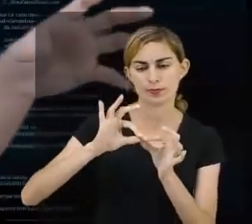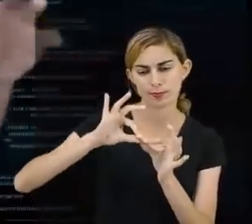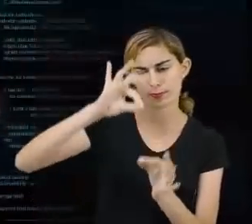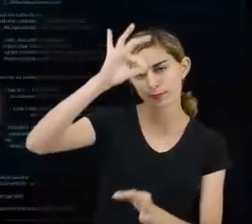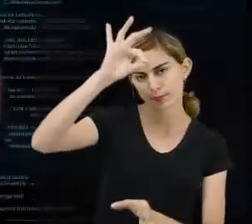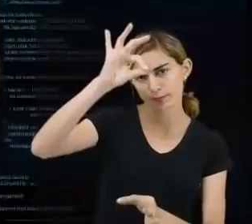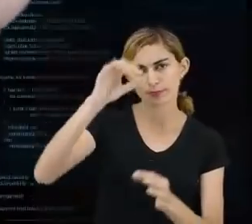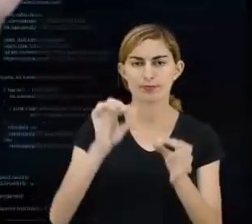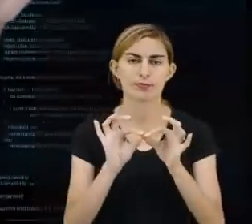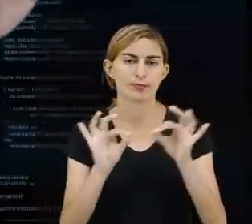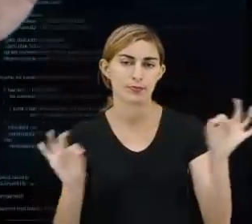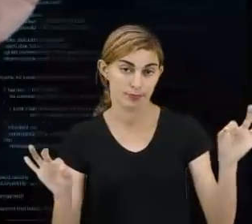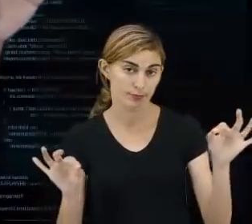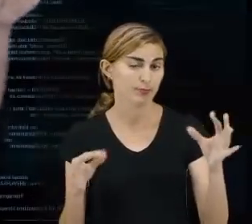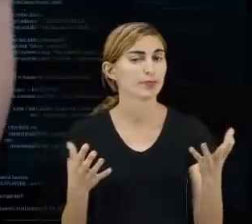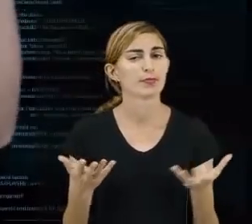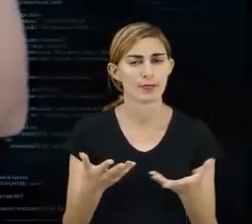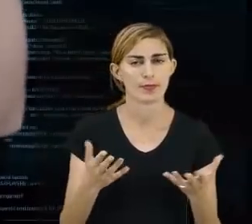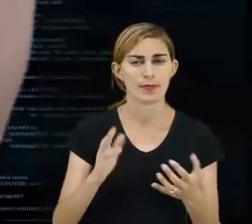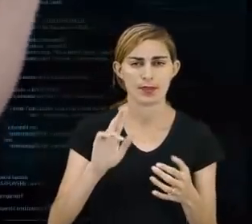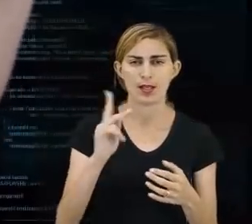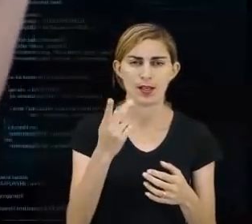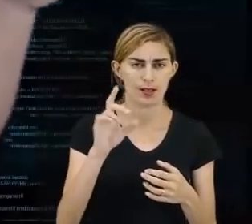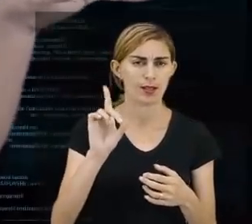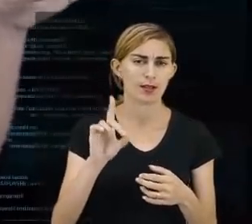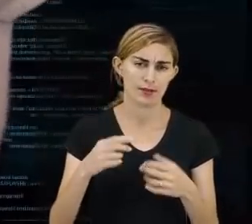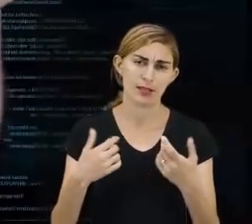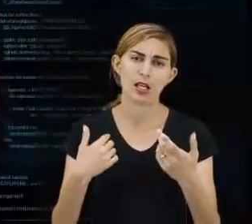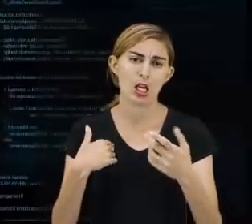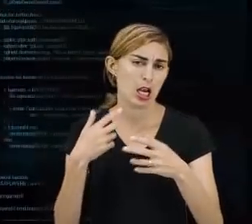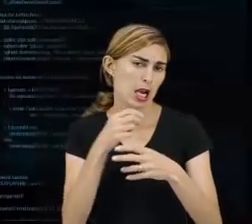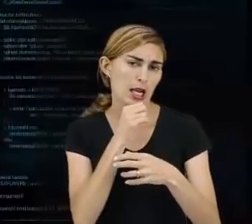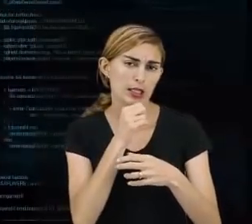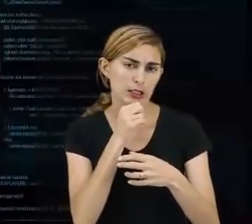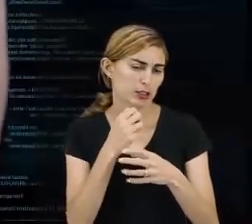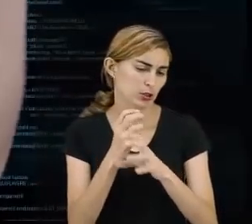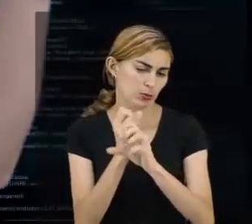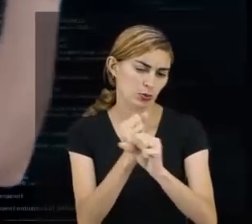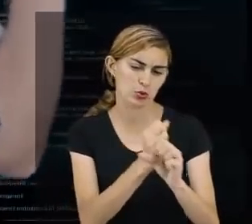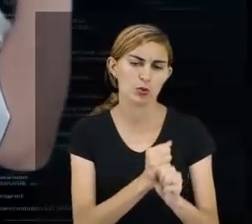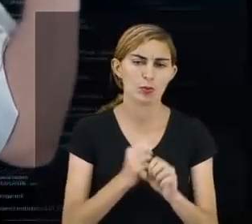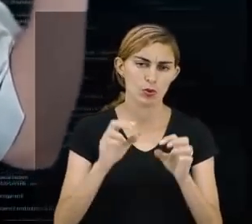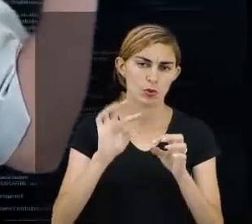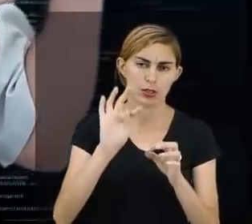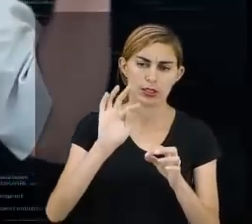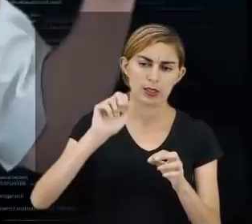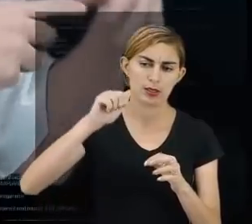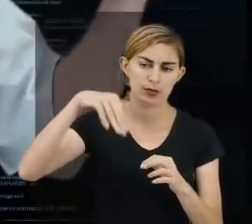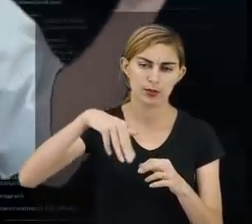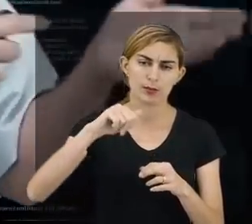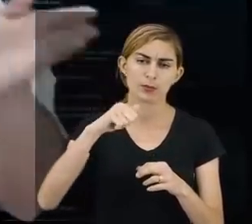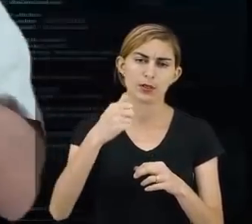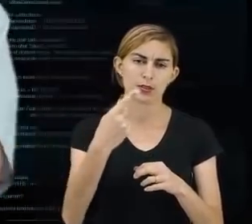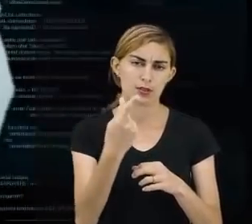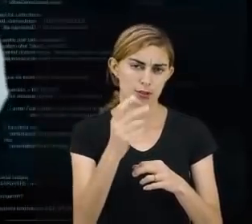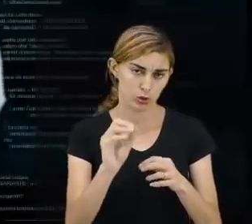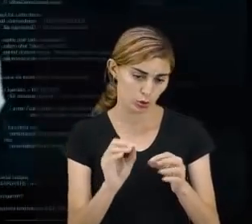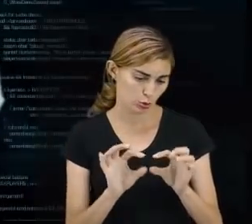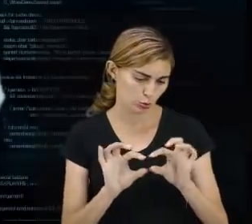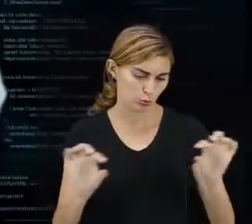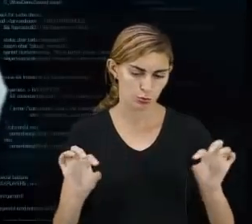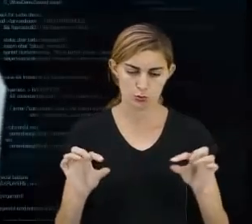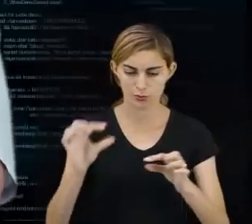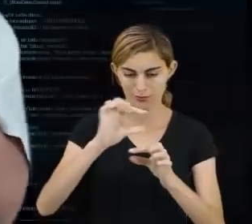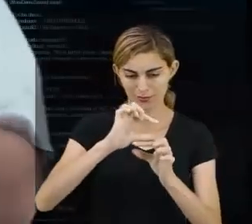no HTML, a gente não define tamanho de nada. Eu coloquei alguns tamanhos, algumas propriedades que eu não deveria ter colocado, mas porque a gente não